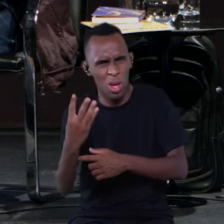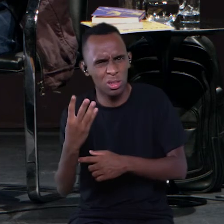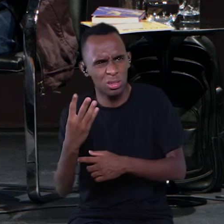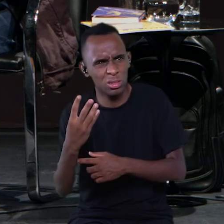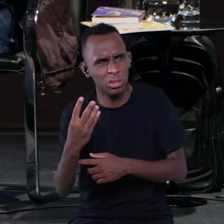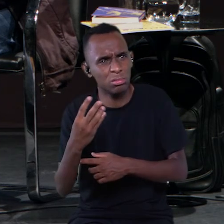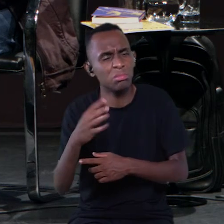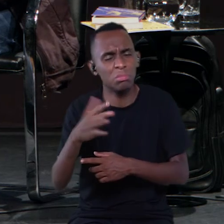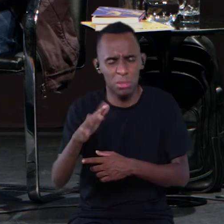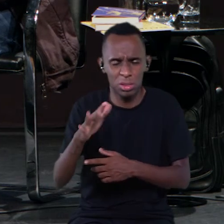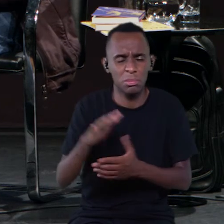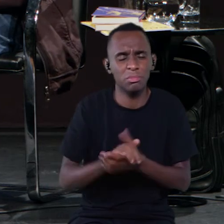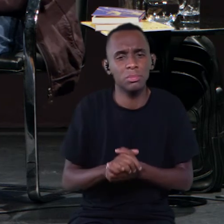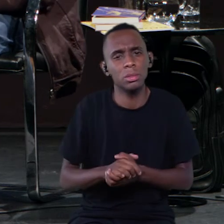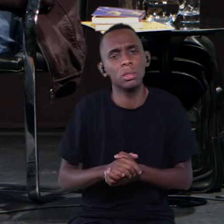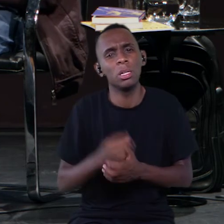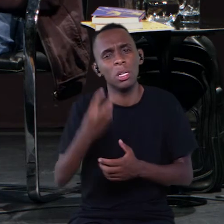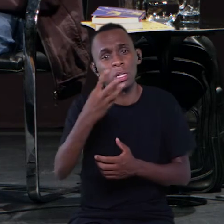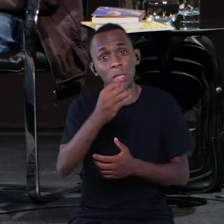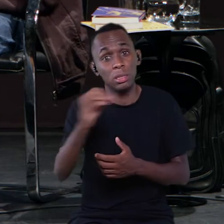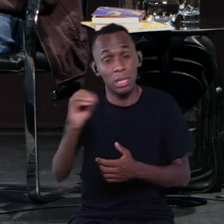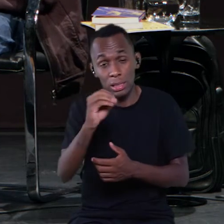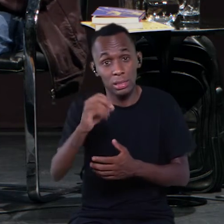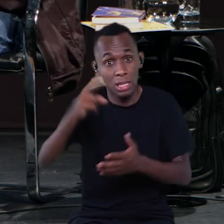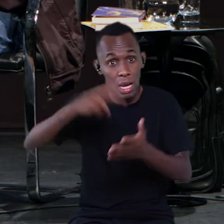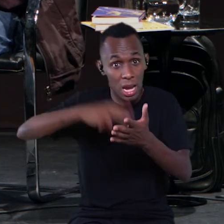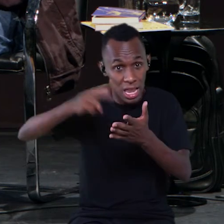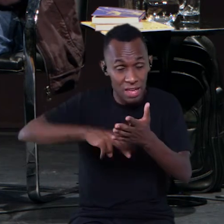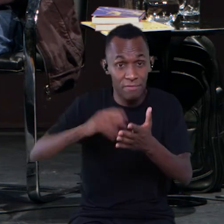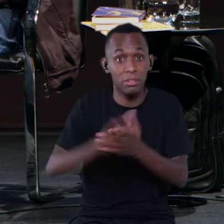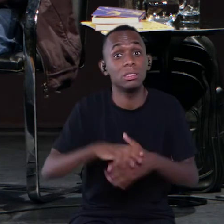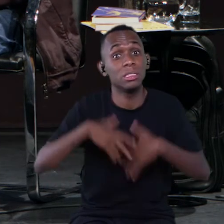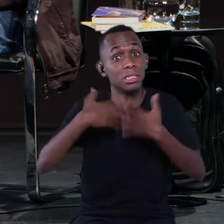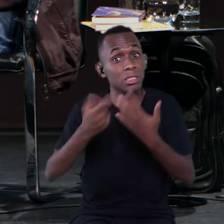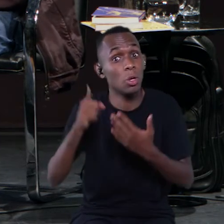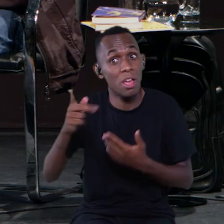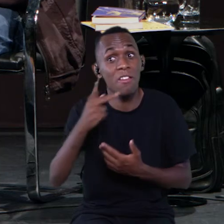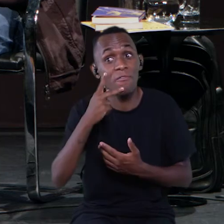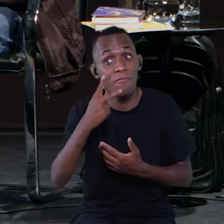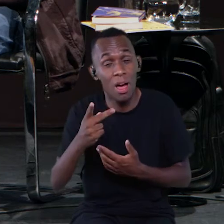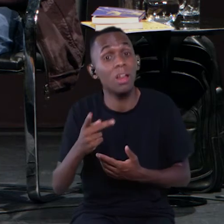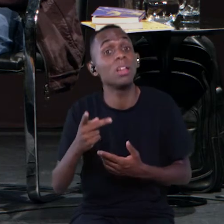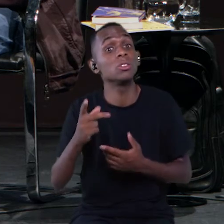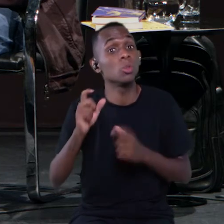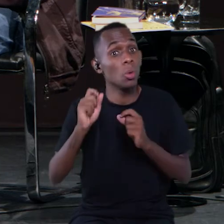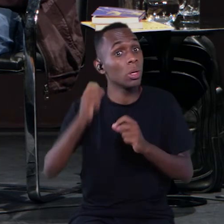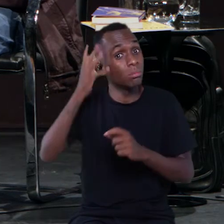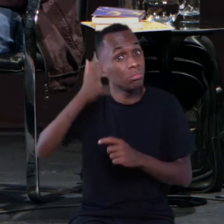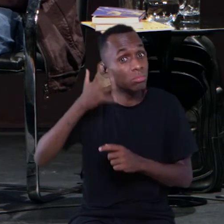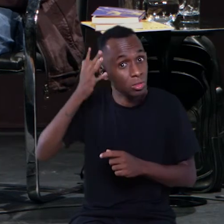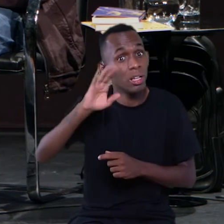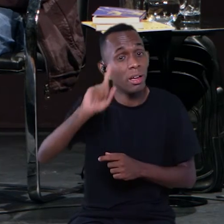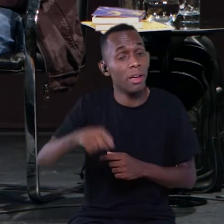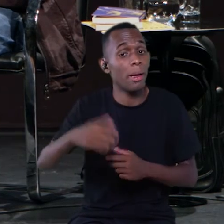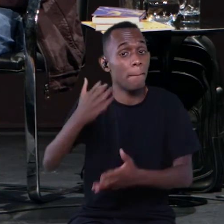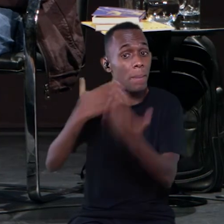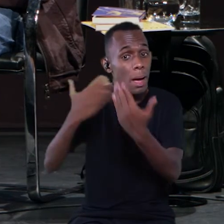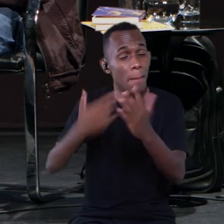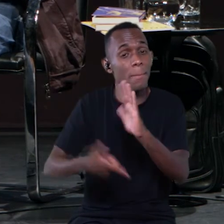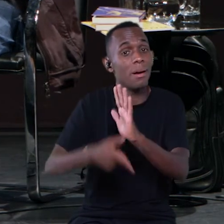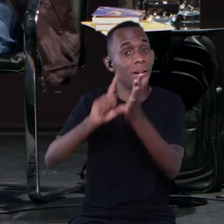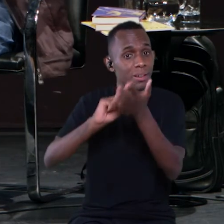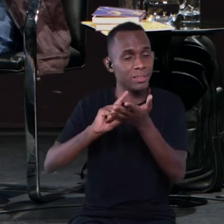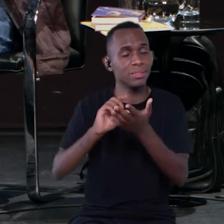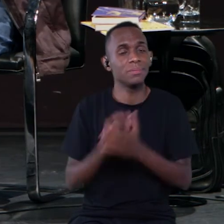284? Por aí. Mais 200, 300 livros. Então, isso que ele está falando já é um pouquinho do reflexo das nossas conversas